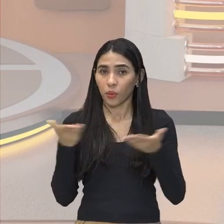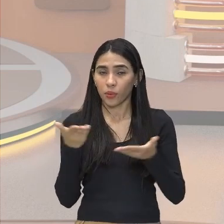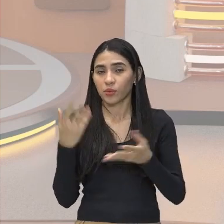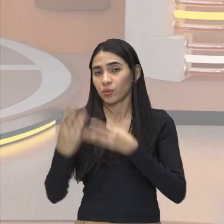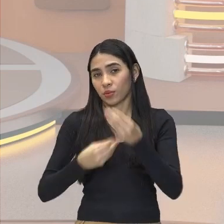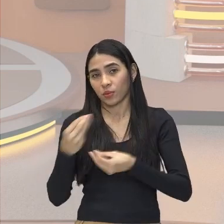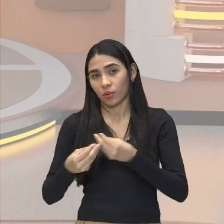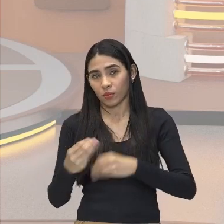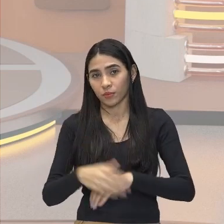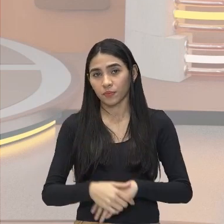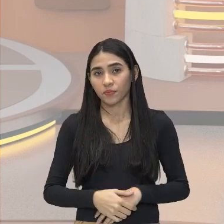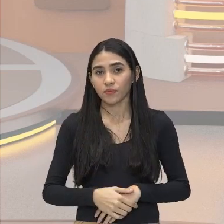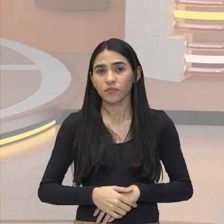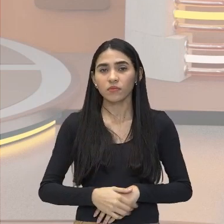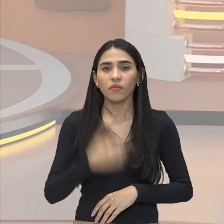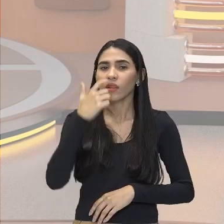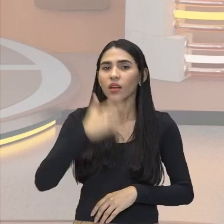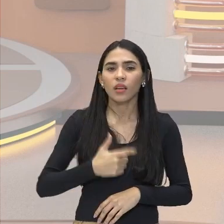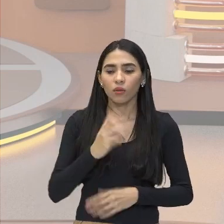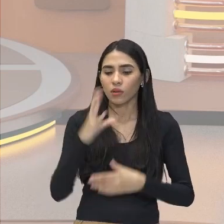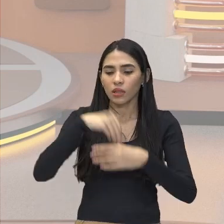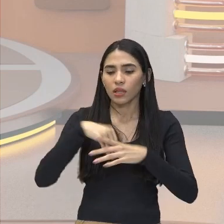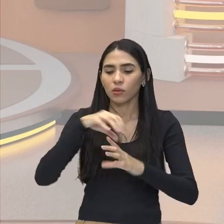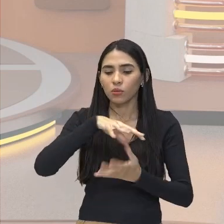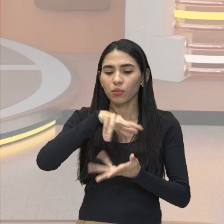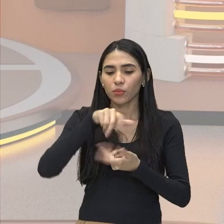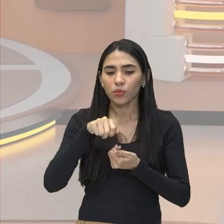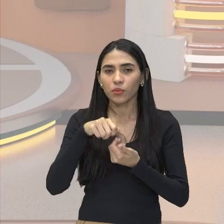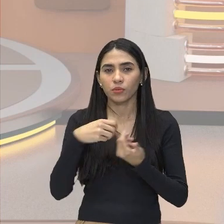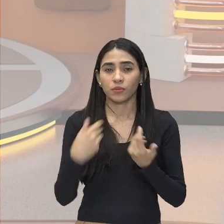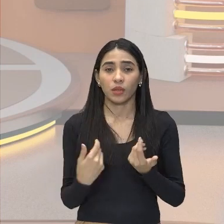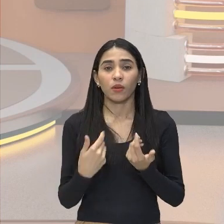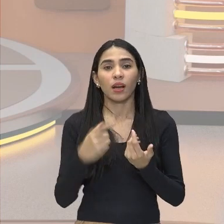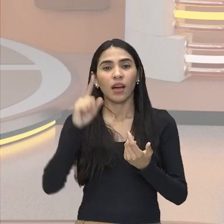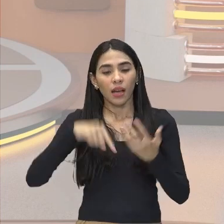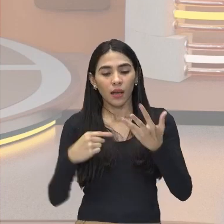existir agora? Quem sou eu dentro desse mundo? São questões que